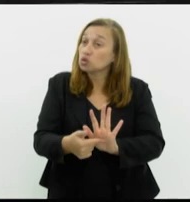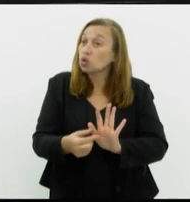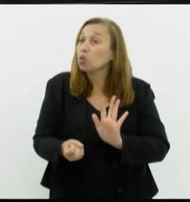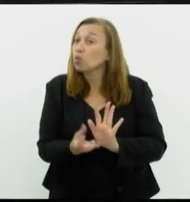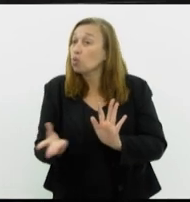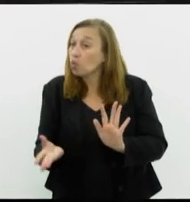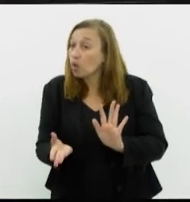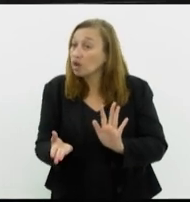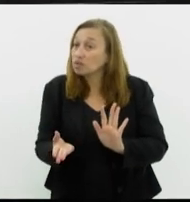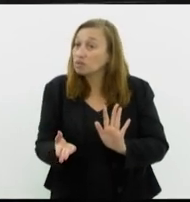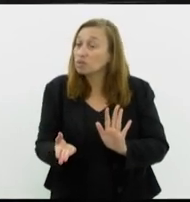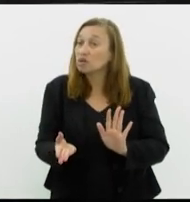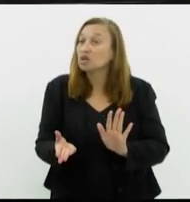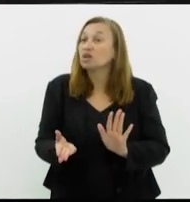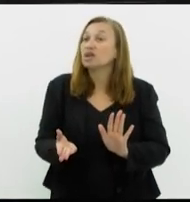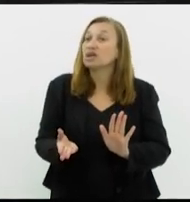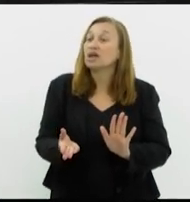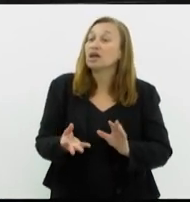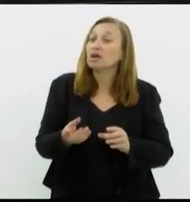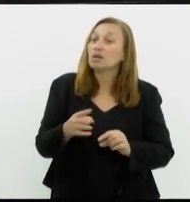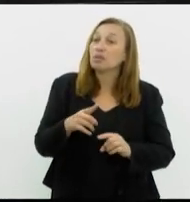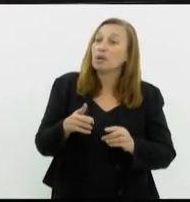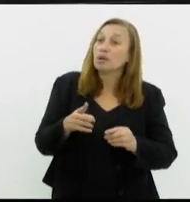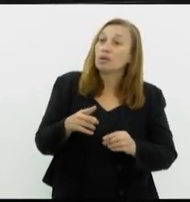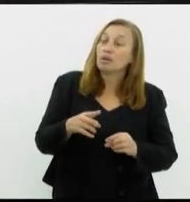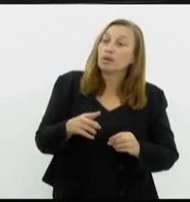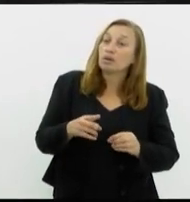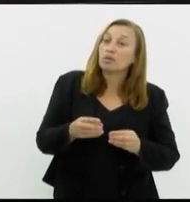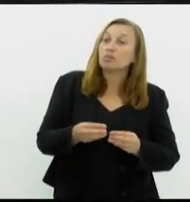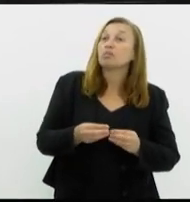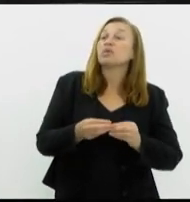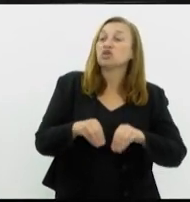quanto que ela é danosa na situação